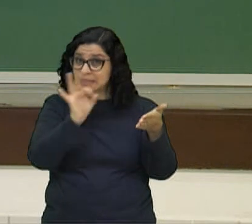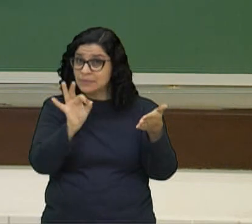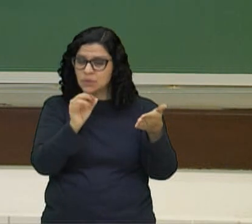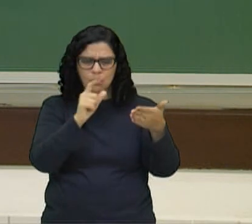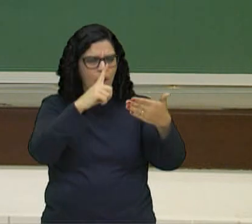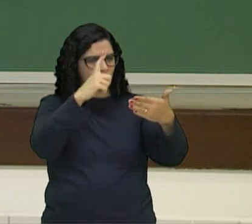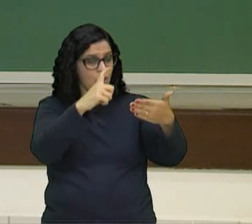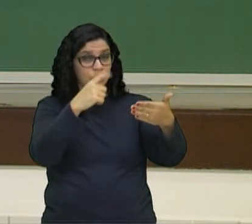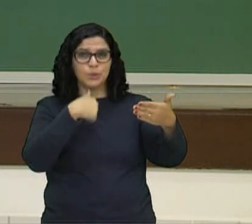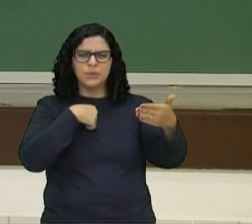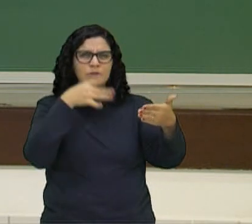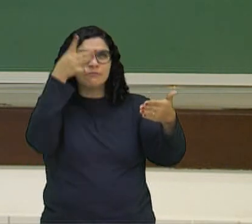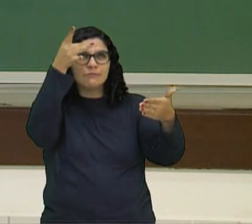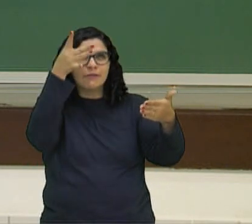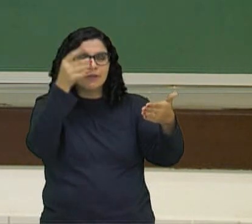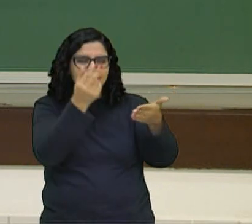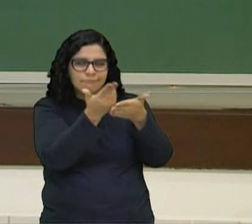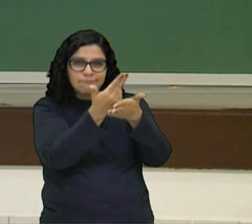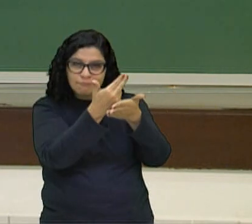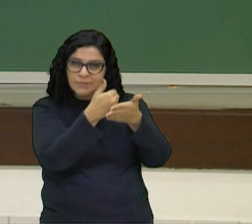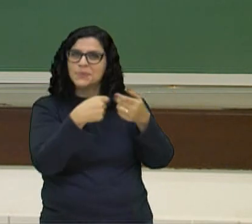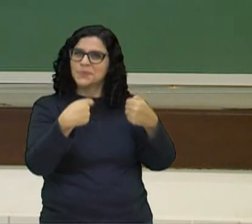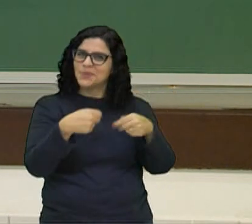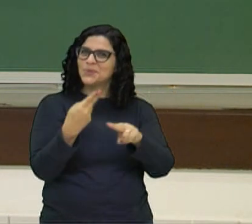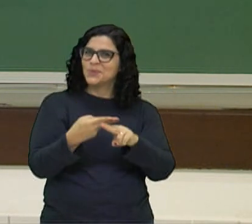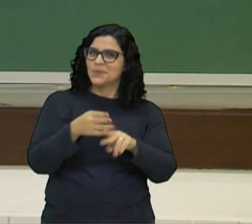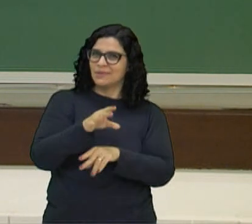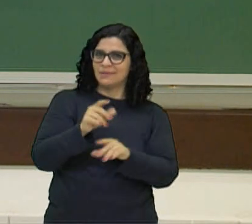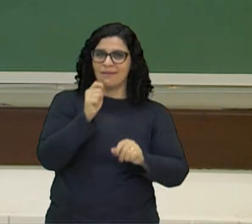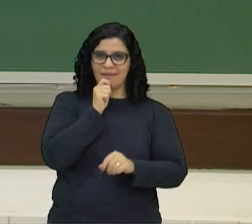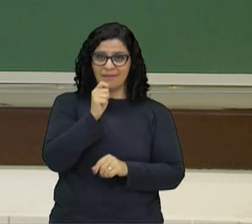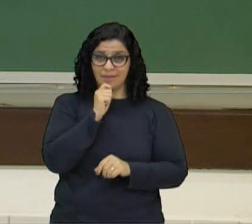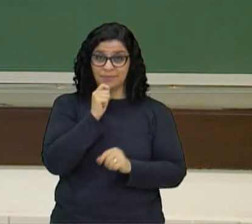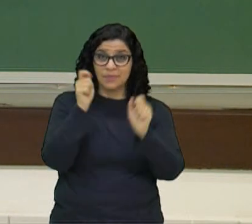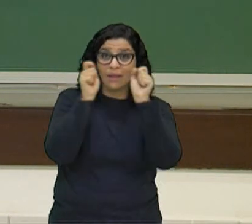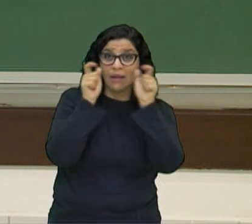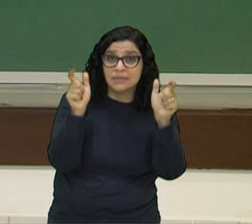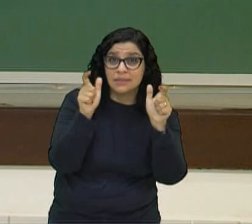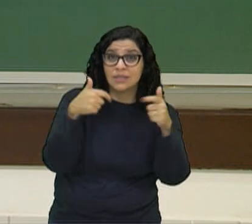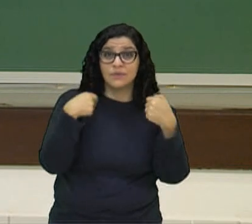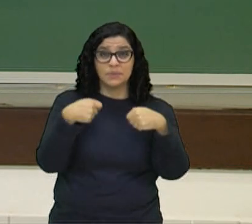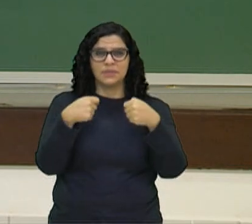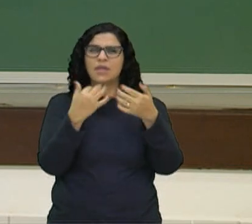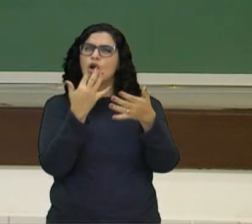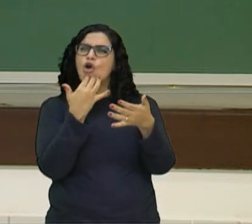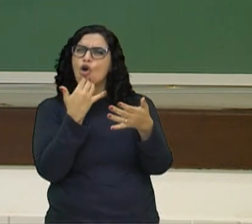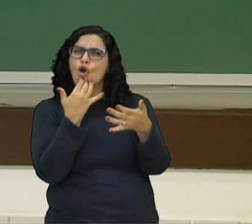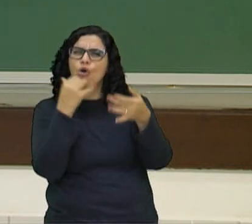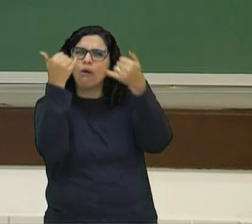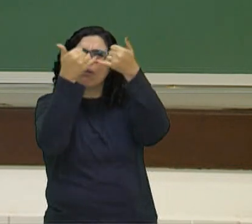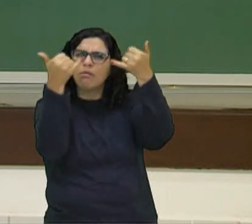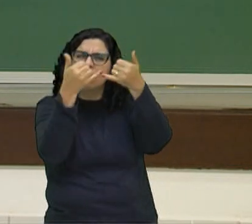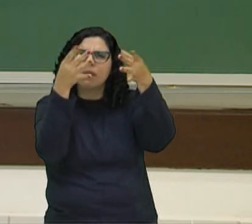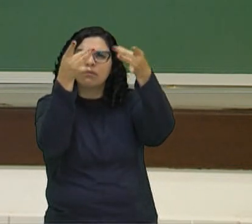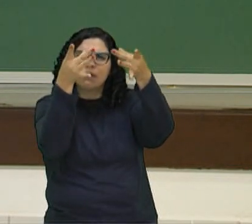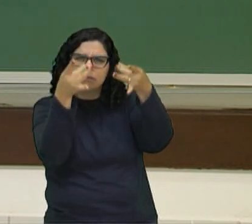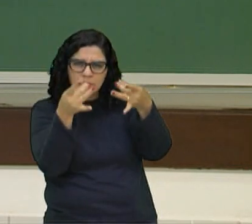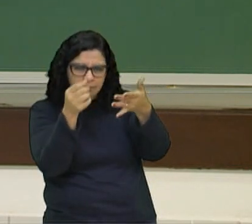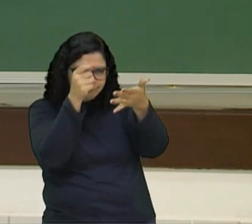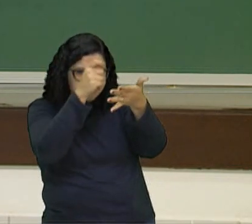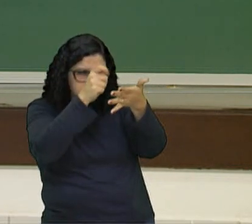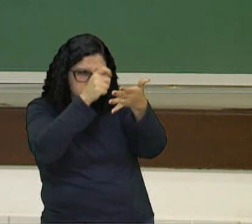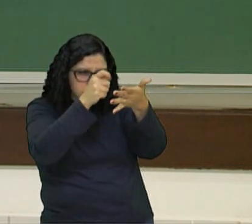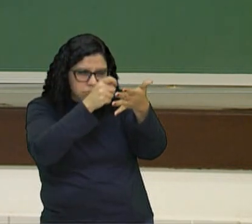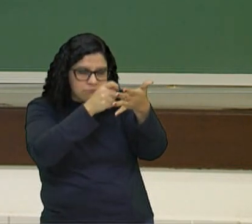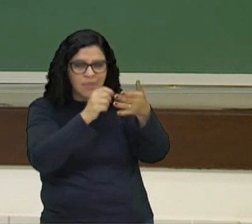fotografia. Por isso até hoje é utilizada a ilustração. A atenção que você tem que dar para as cores, para as linhas, para as formas,